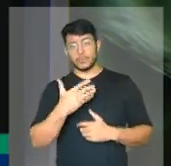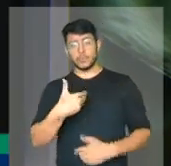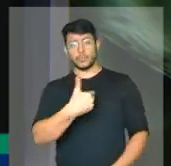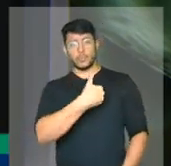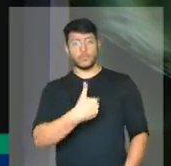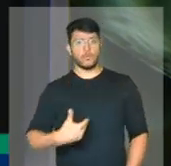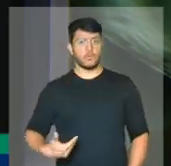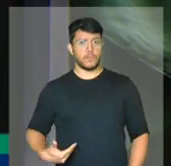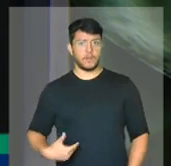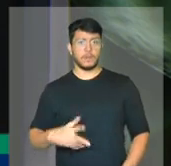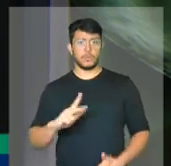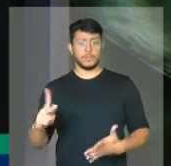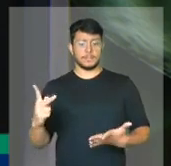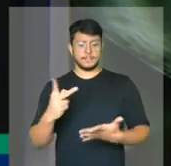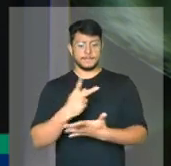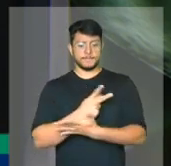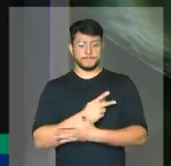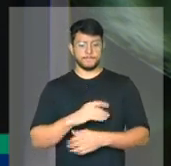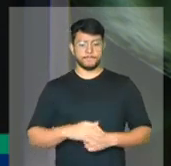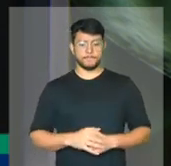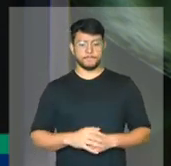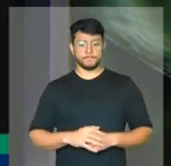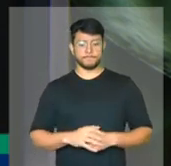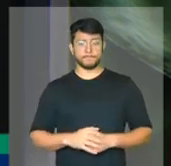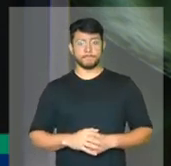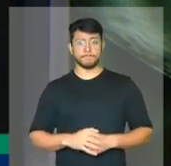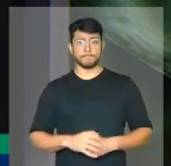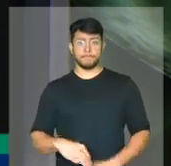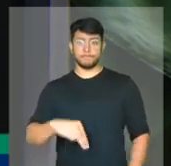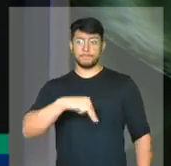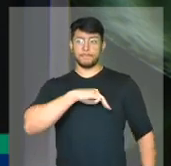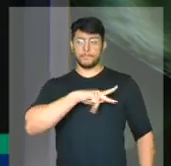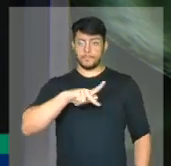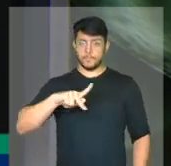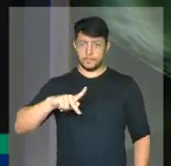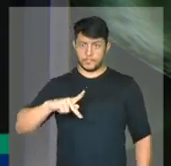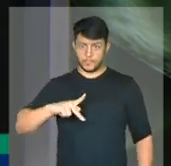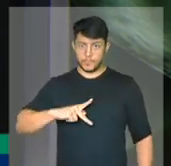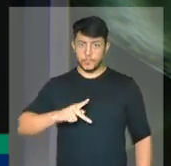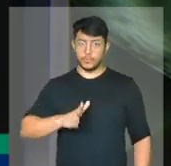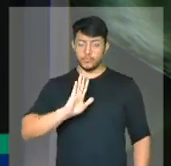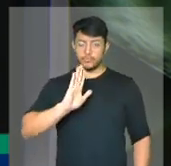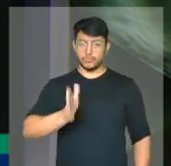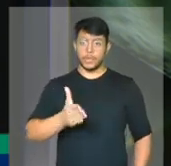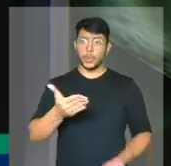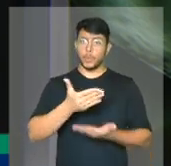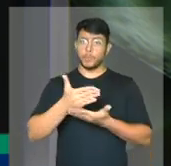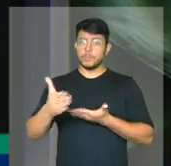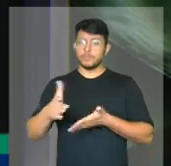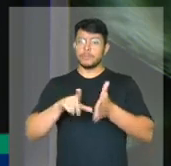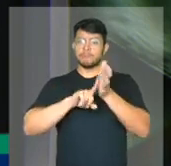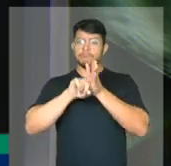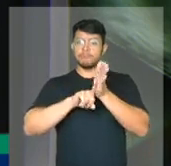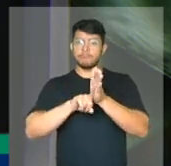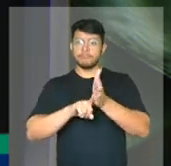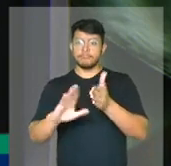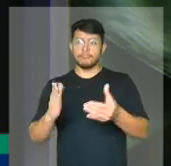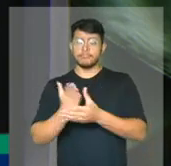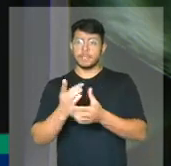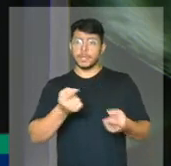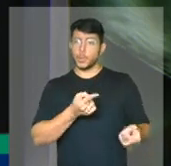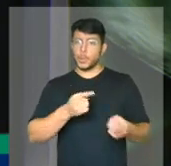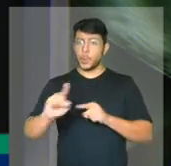governo. A polícia, o Ministério Público acaba de abrir um inquérito contra o ministro da